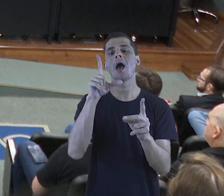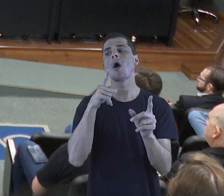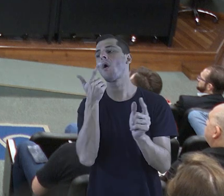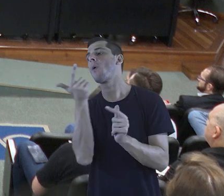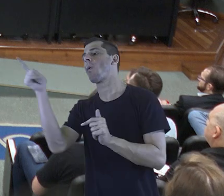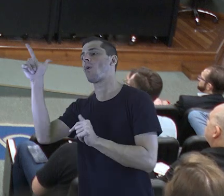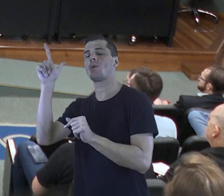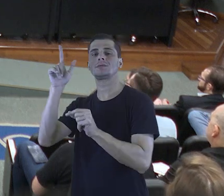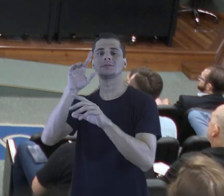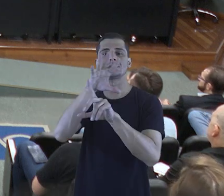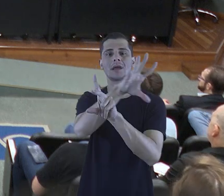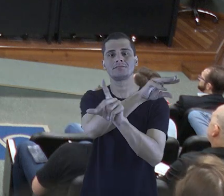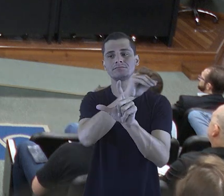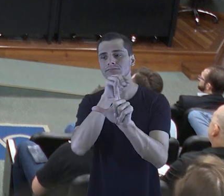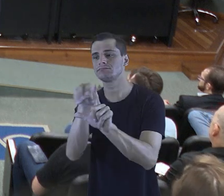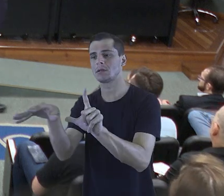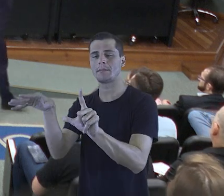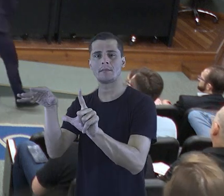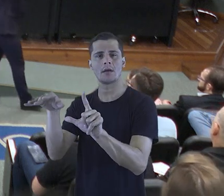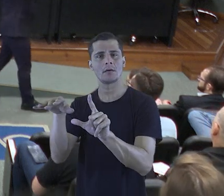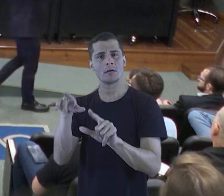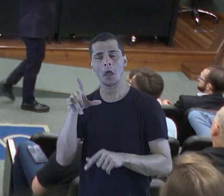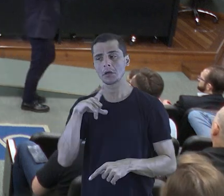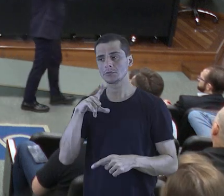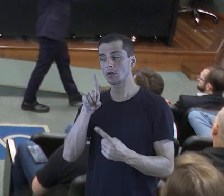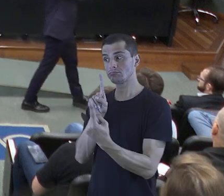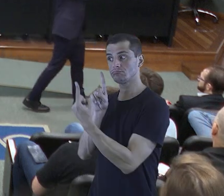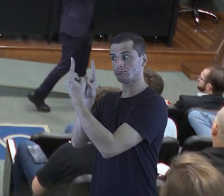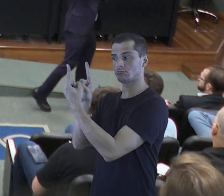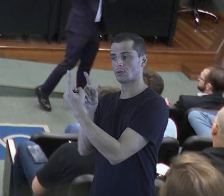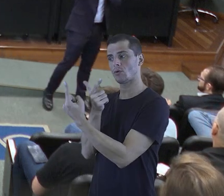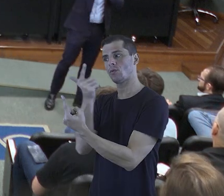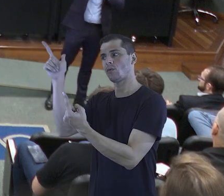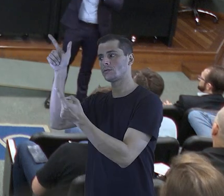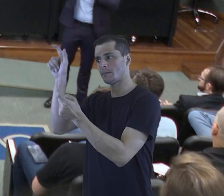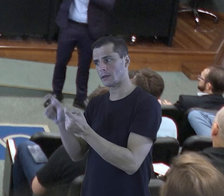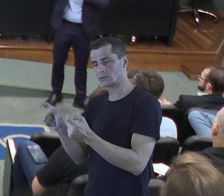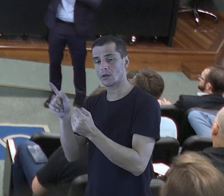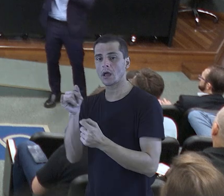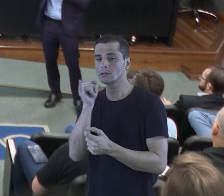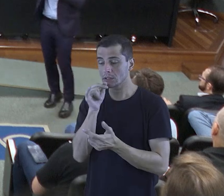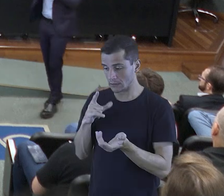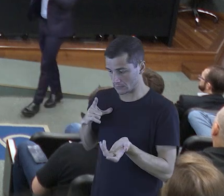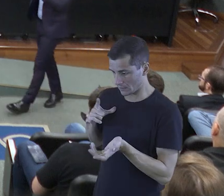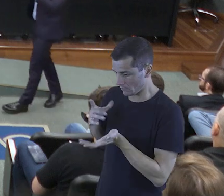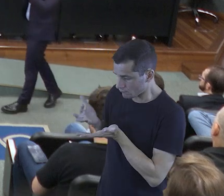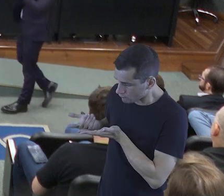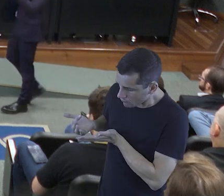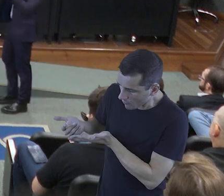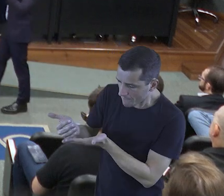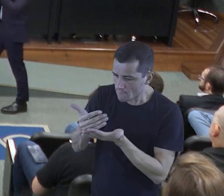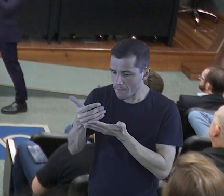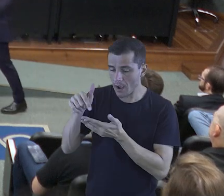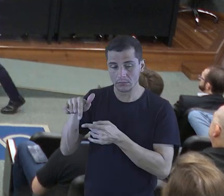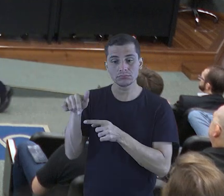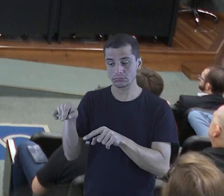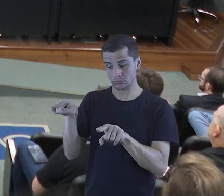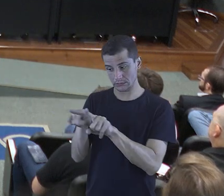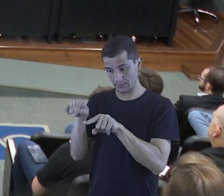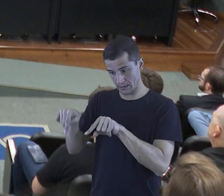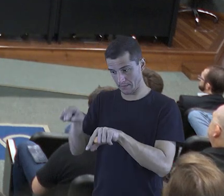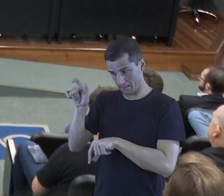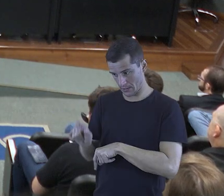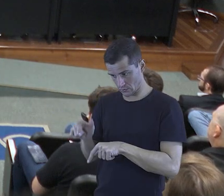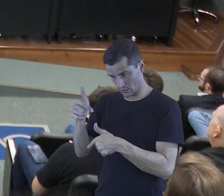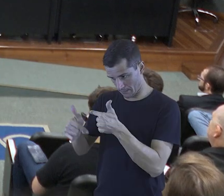está sendo compartilhado com um terceiro. Perfeito? Então, você diz assim, até aqui eu tratei, daqui para frente eu estou tratando com outra pessoa.